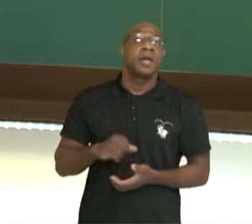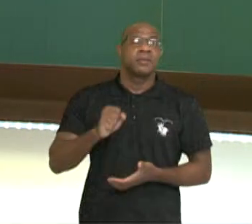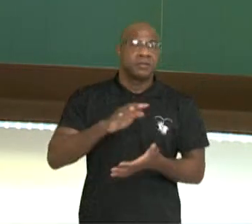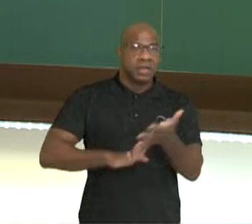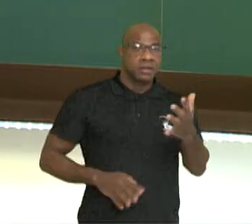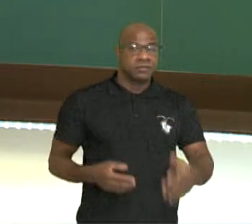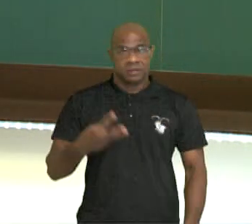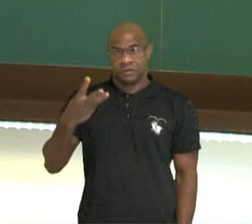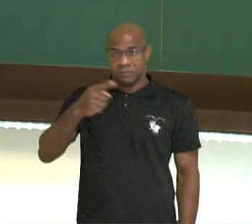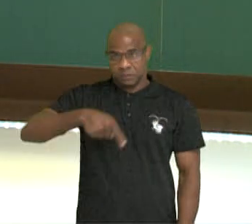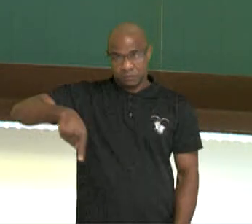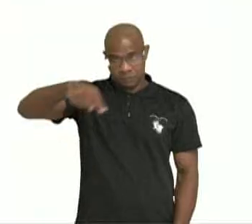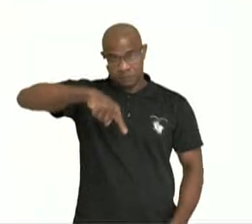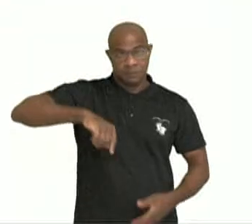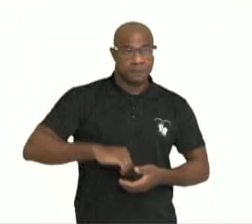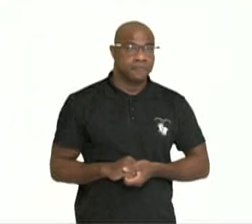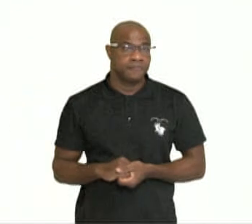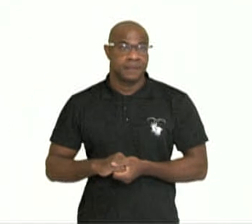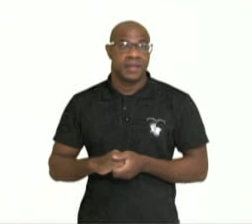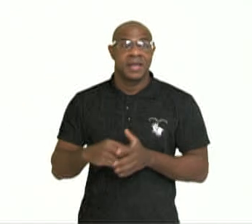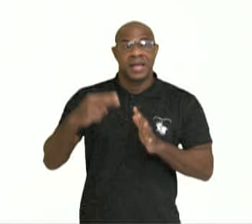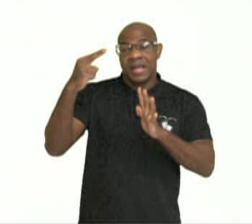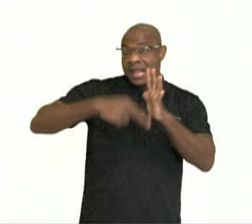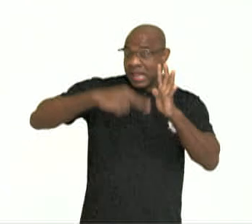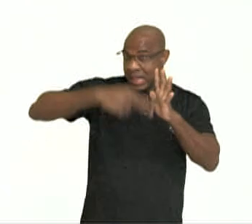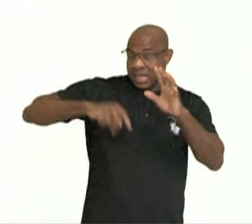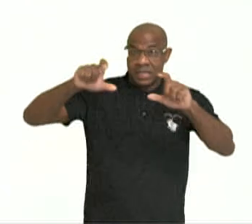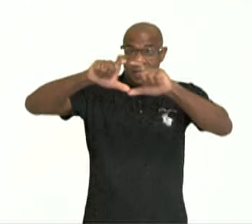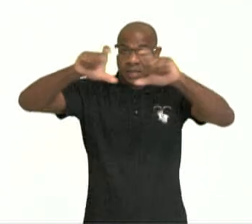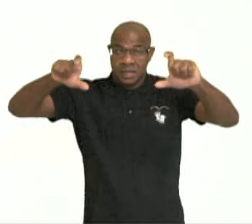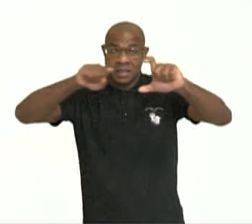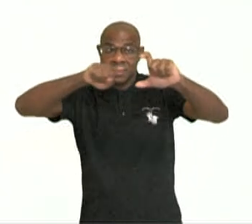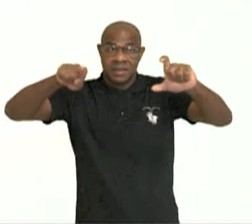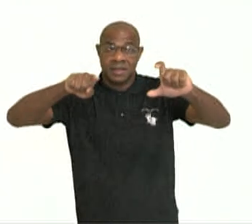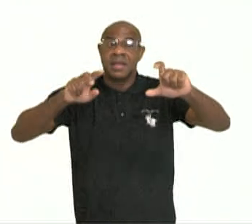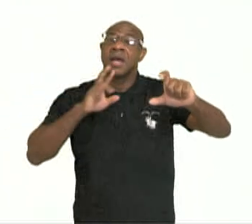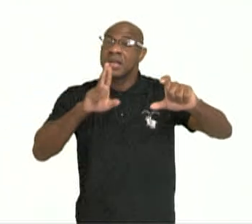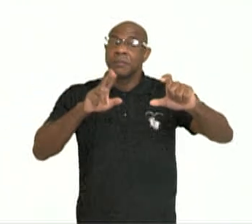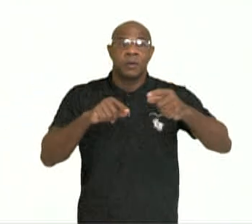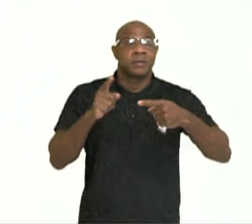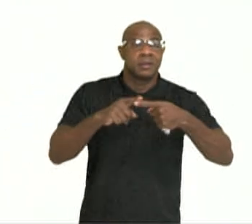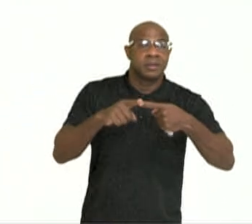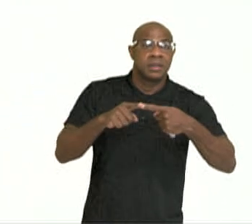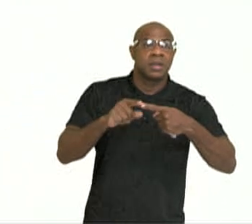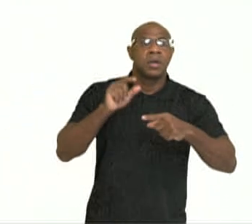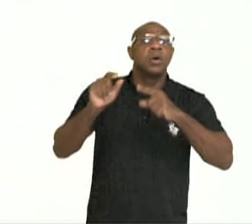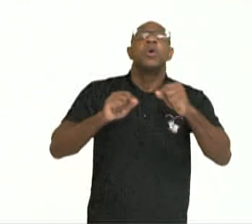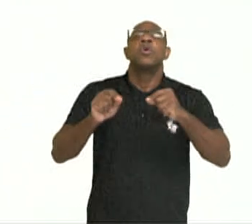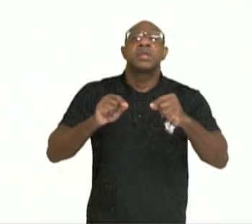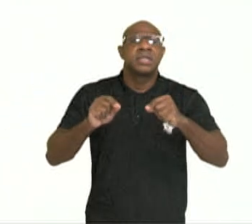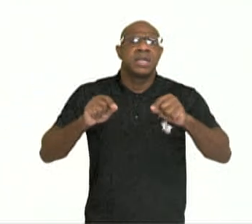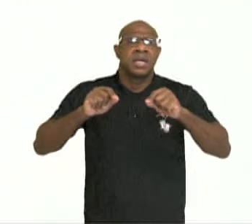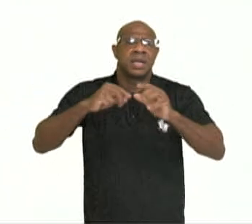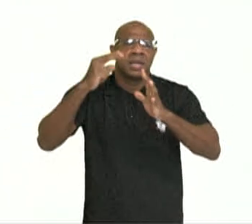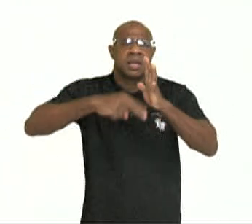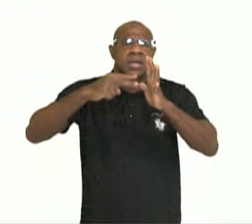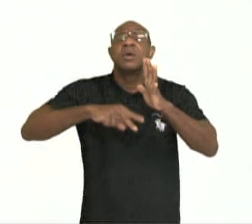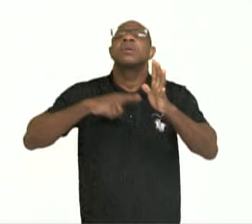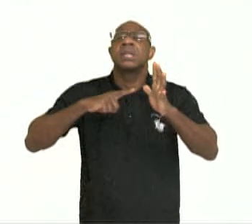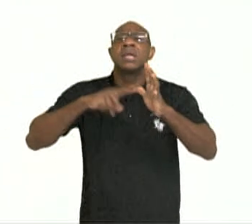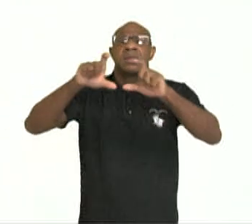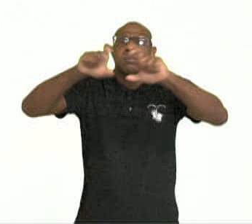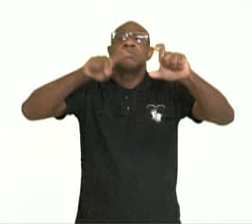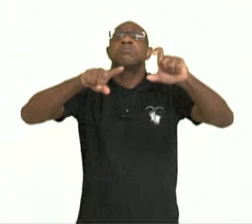Atividade 3 para você. Leia o fragmento e responda o que é relatado no